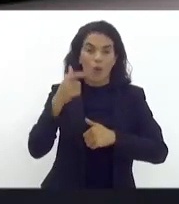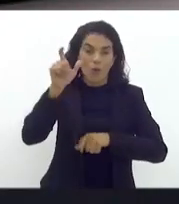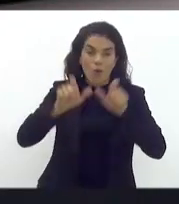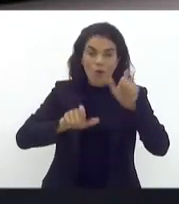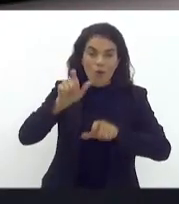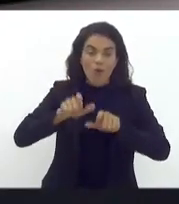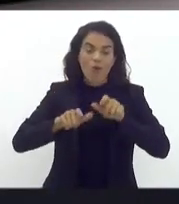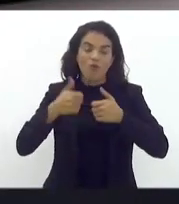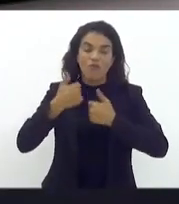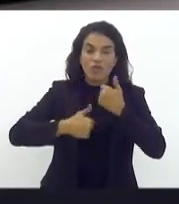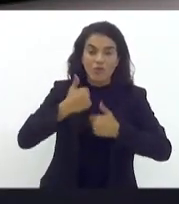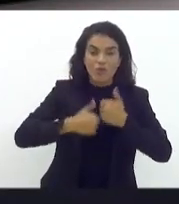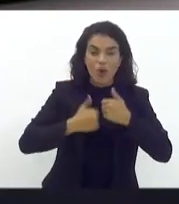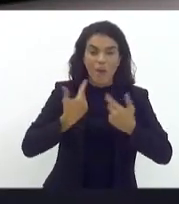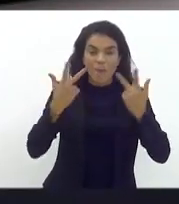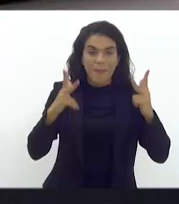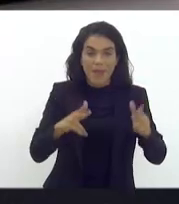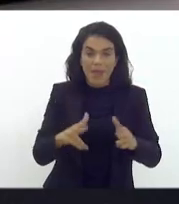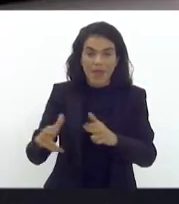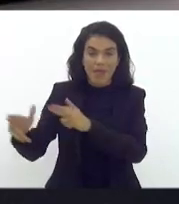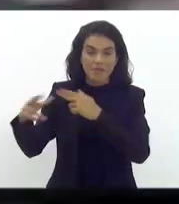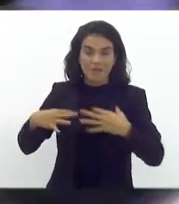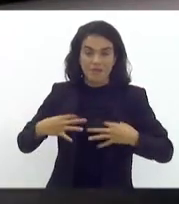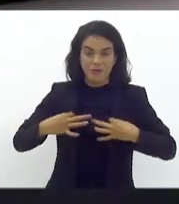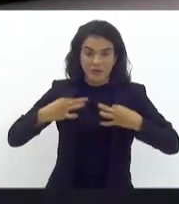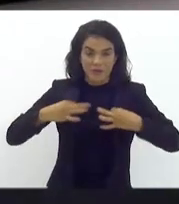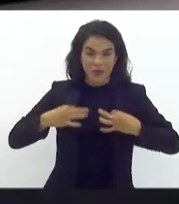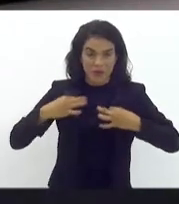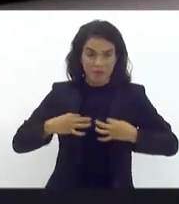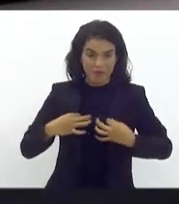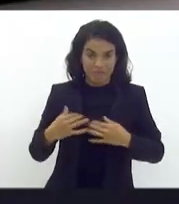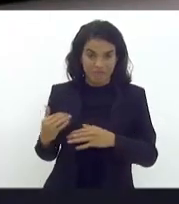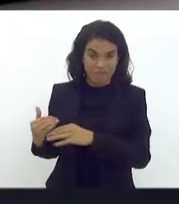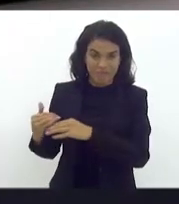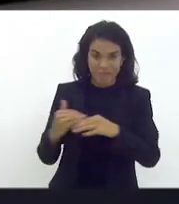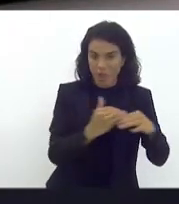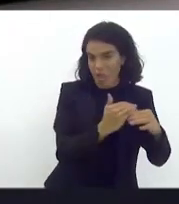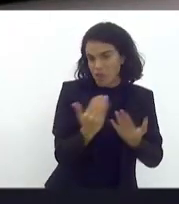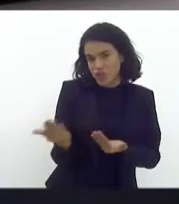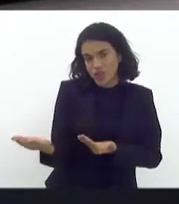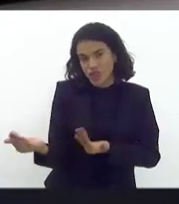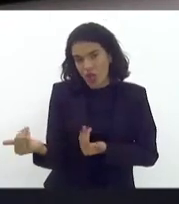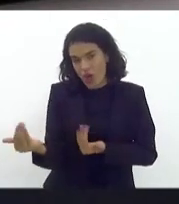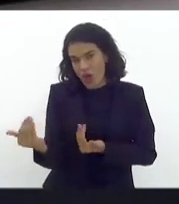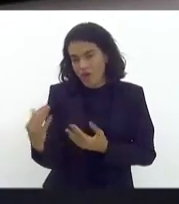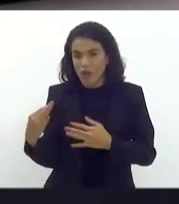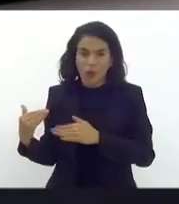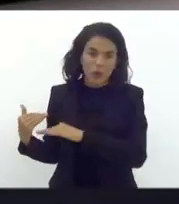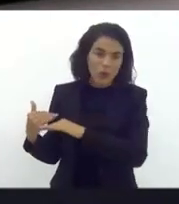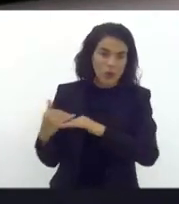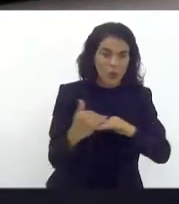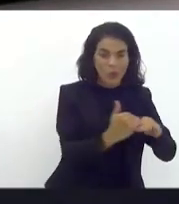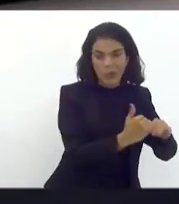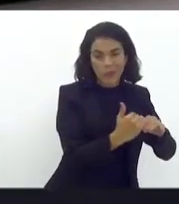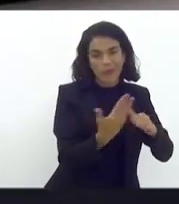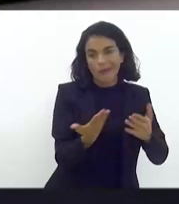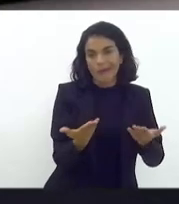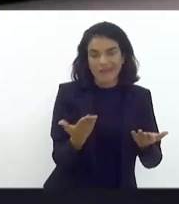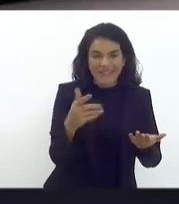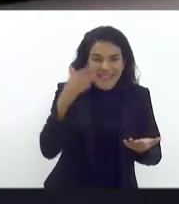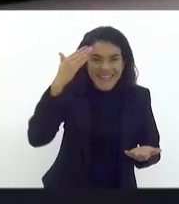todos eles com o mesmo uniforme isso aí de alguma maneira então são todos jovens são todos determinadas